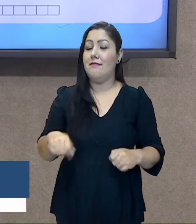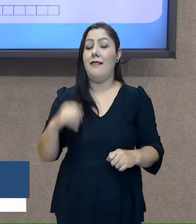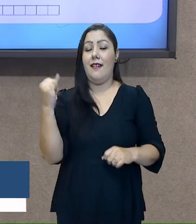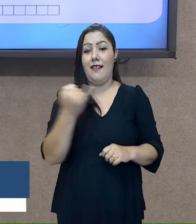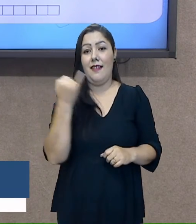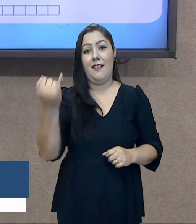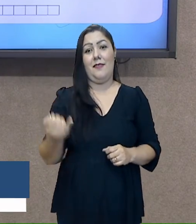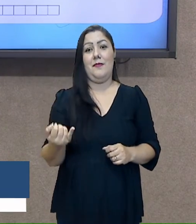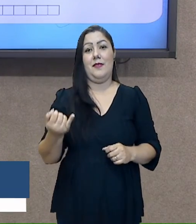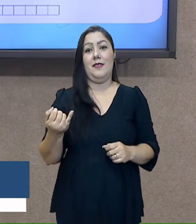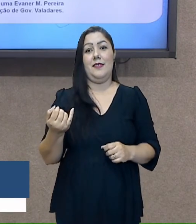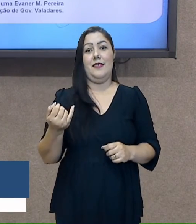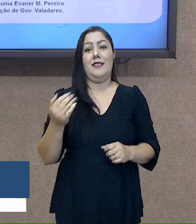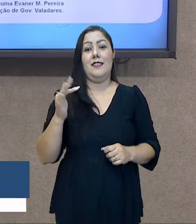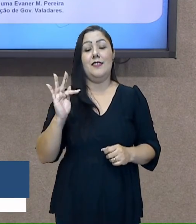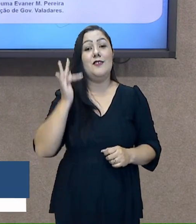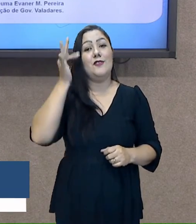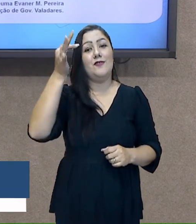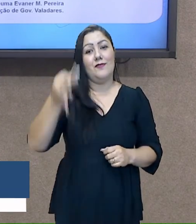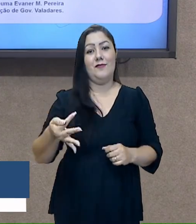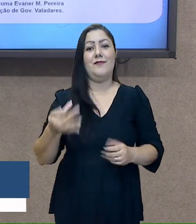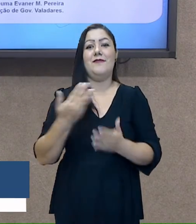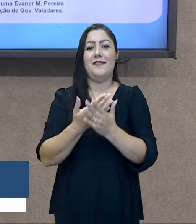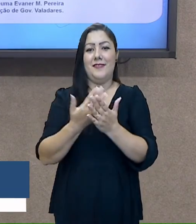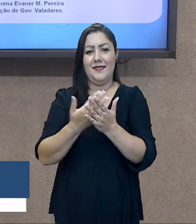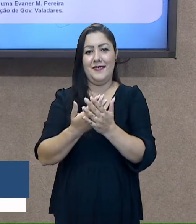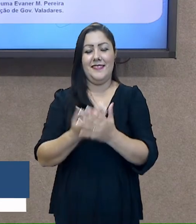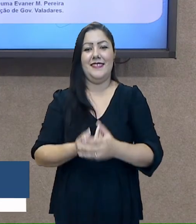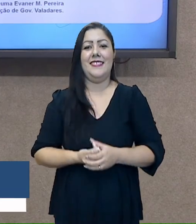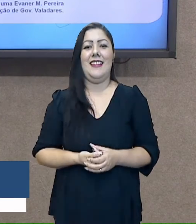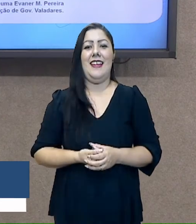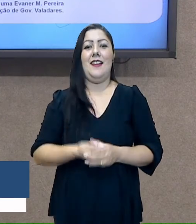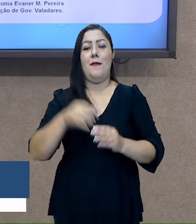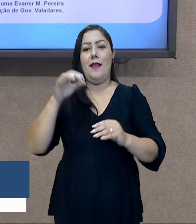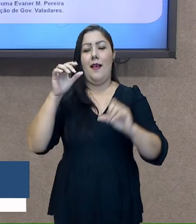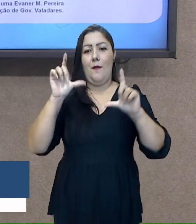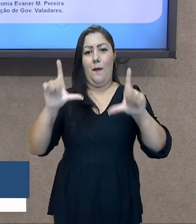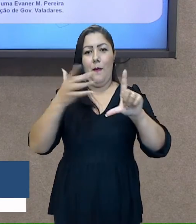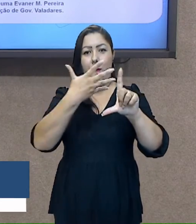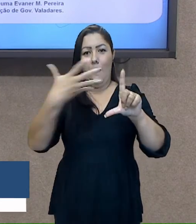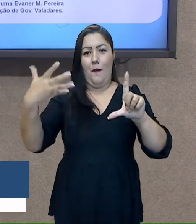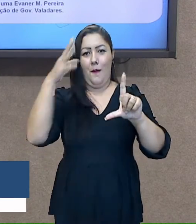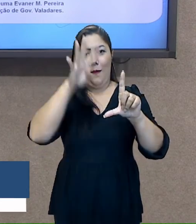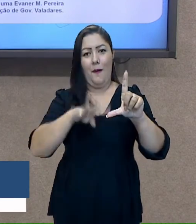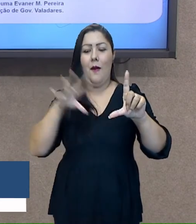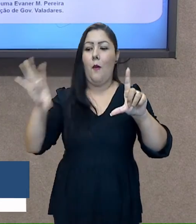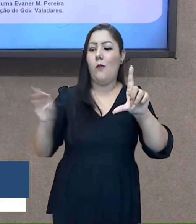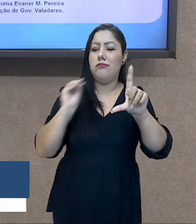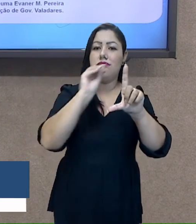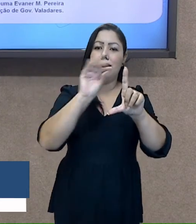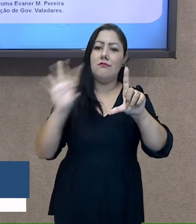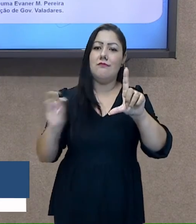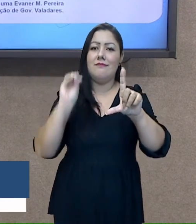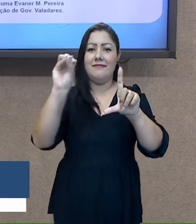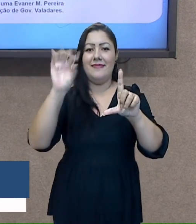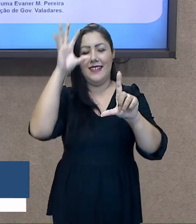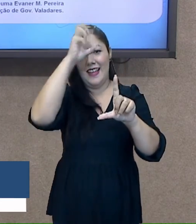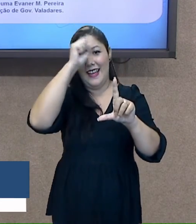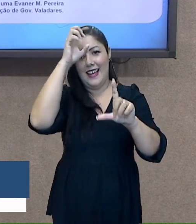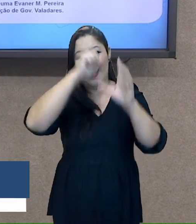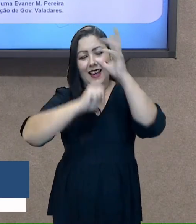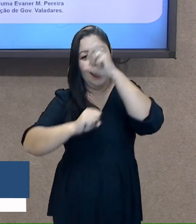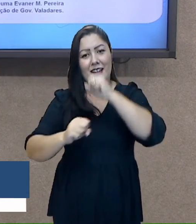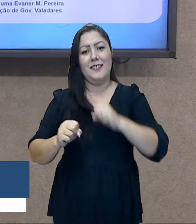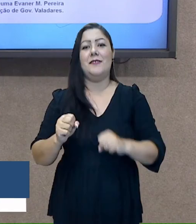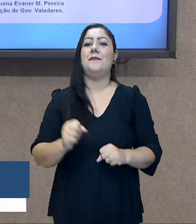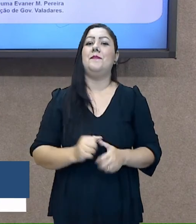se encontrar na nossa próxima aula para a gente completar aquela tabela e aprender